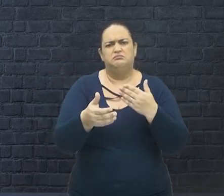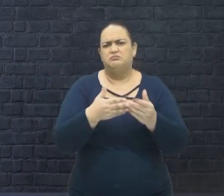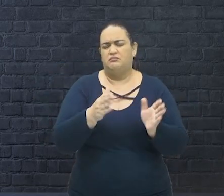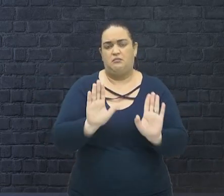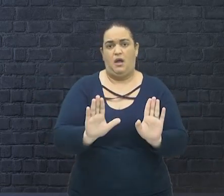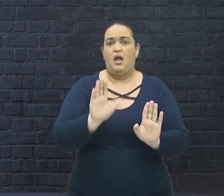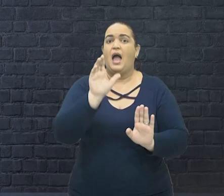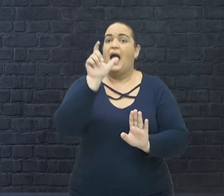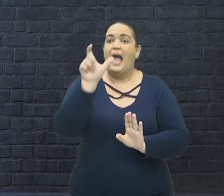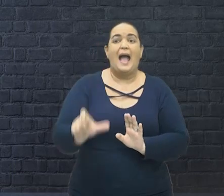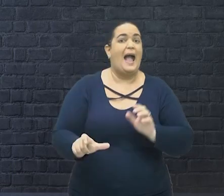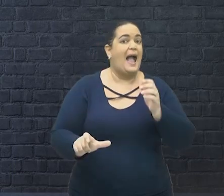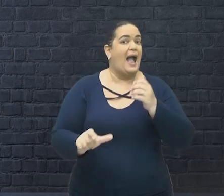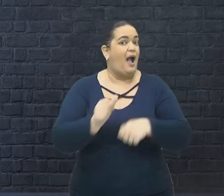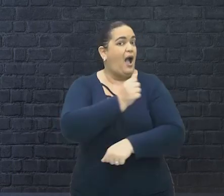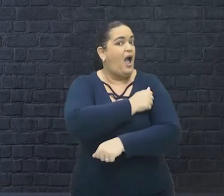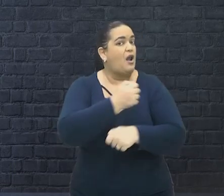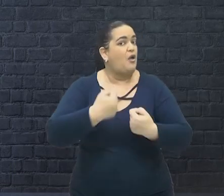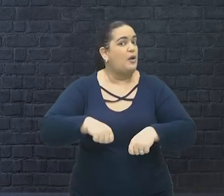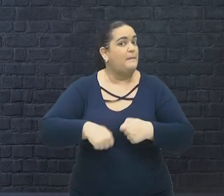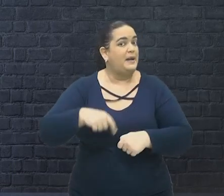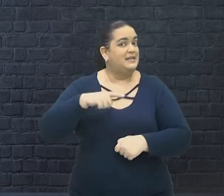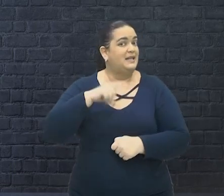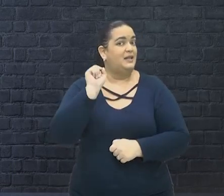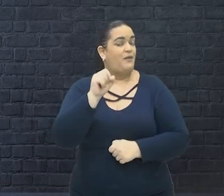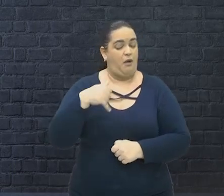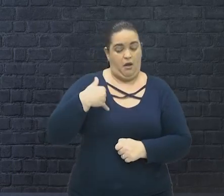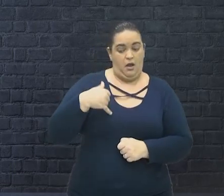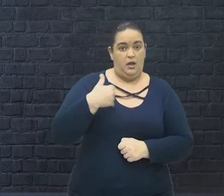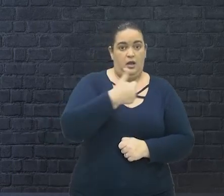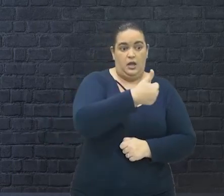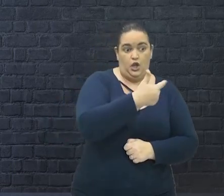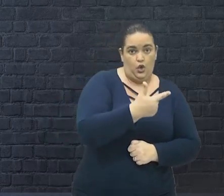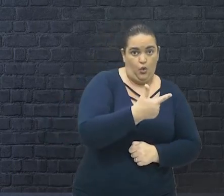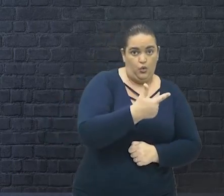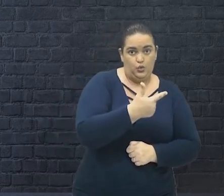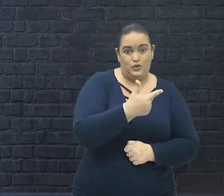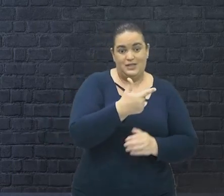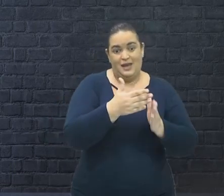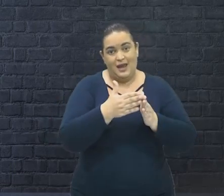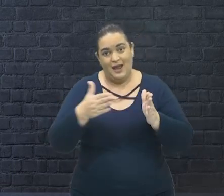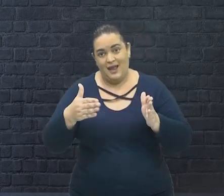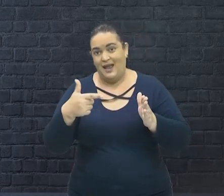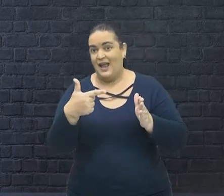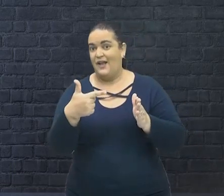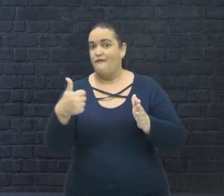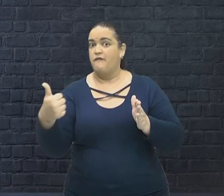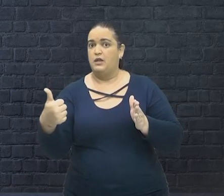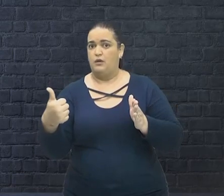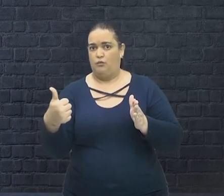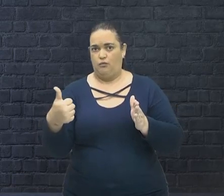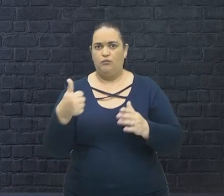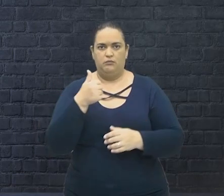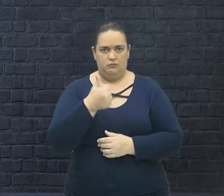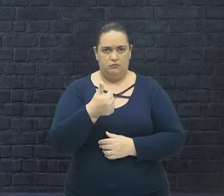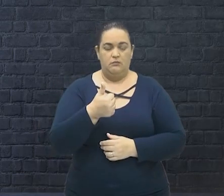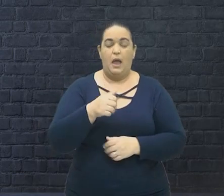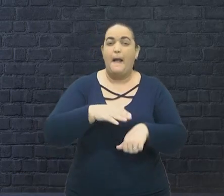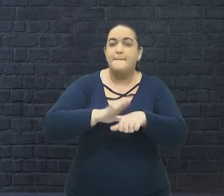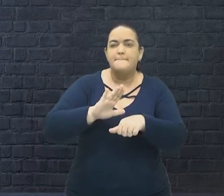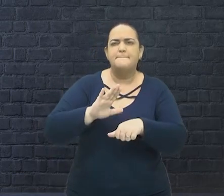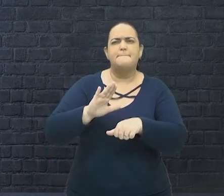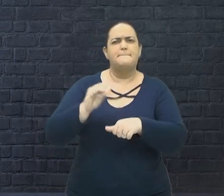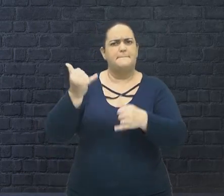pessoa precisa ter, um dos critérios ter entre 12 e 21 anos. Mas, para